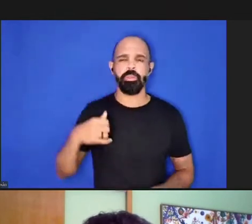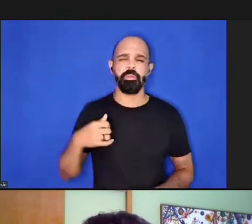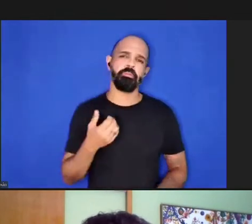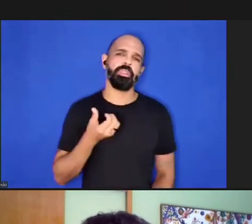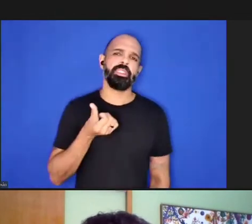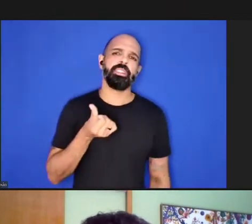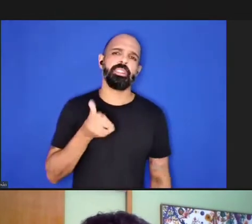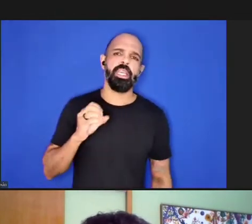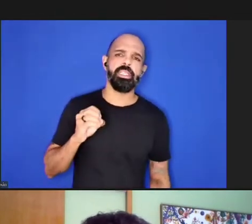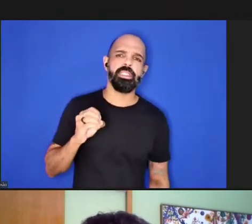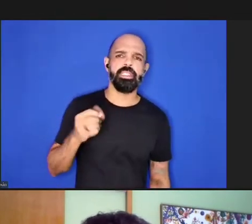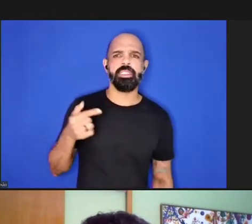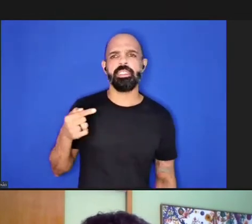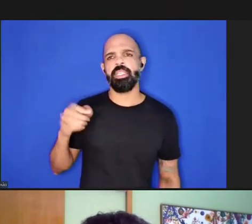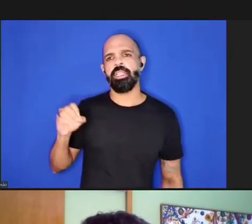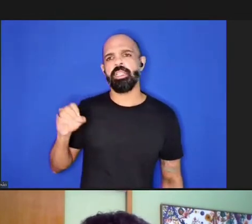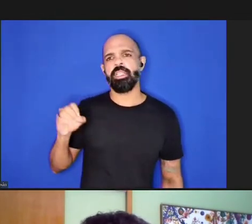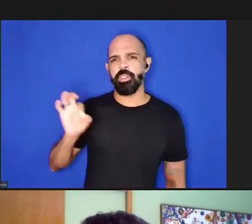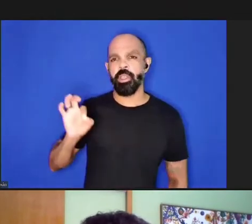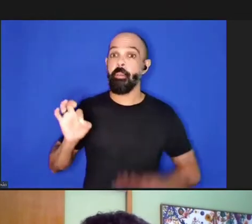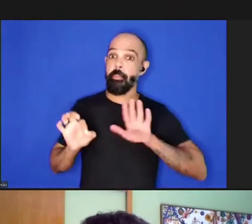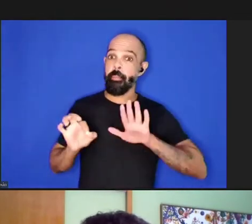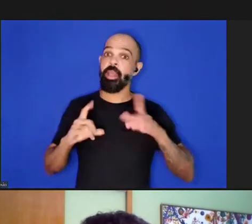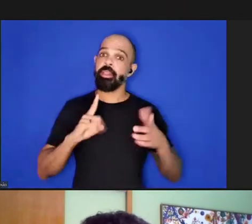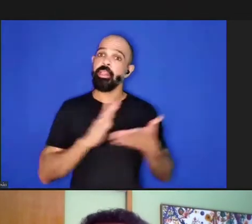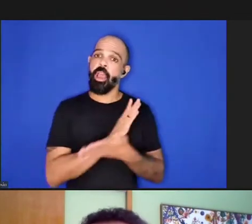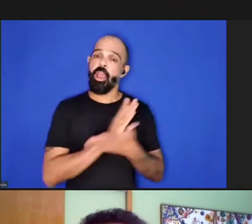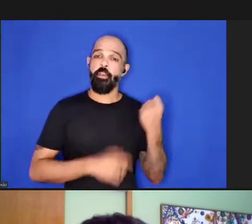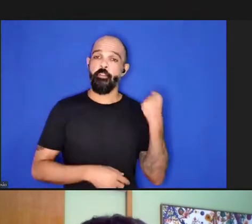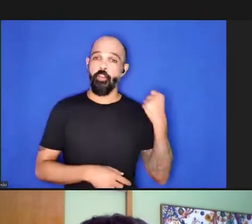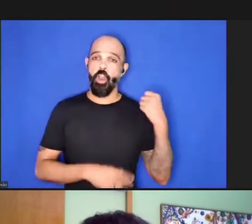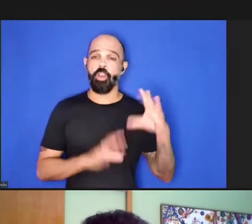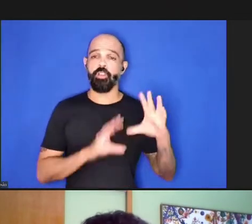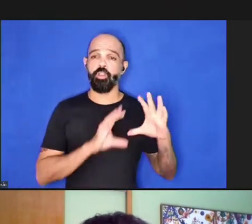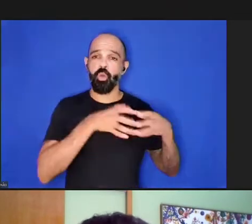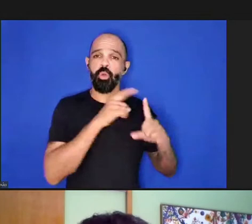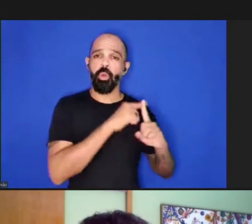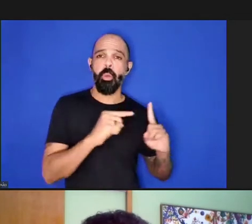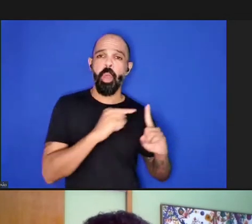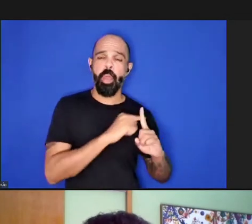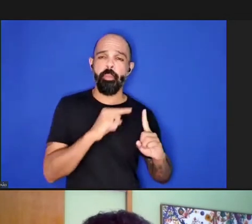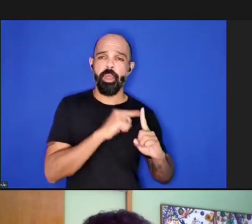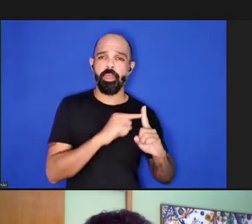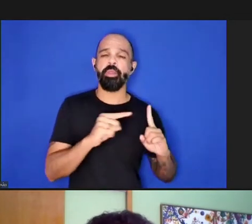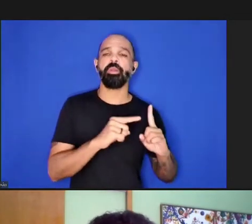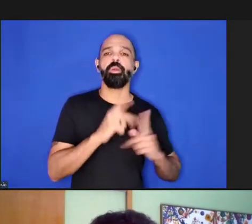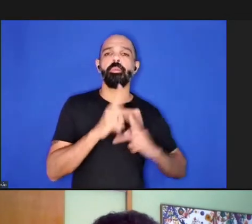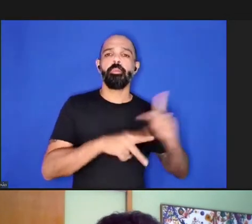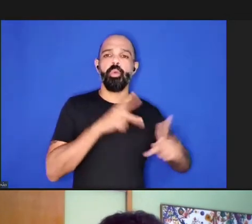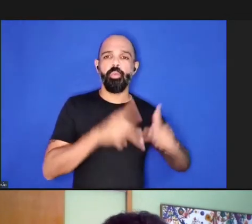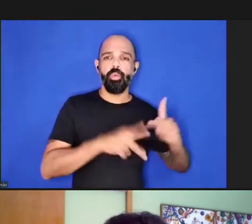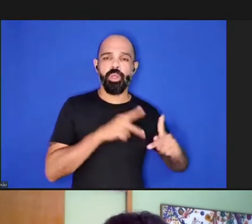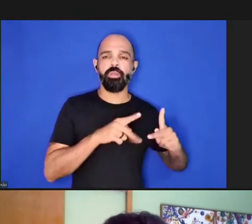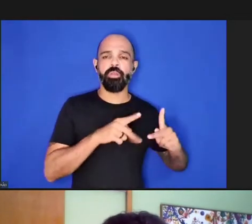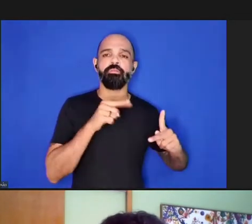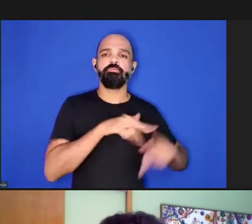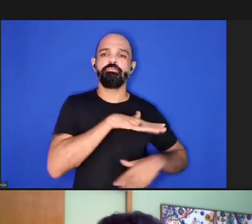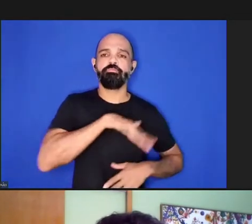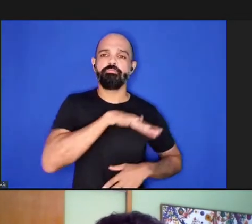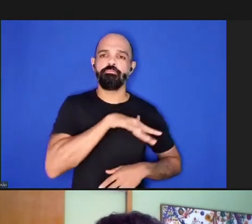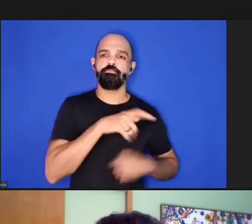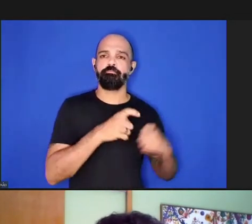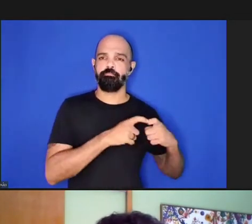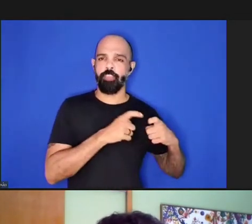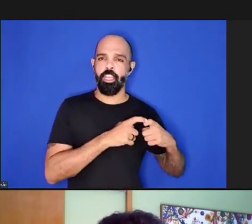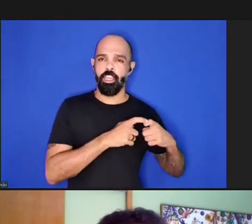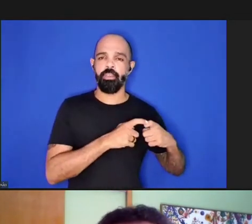também temos parte muito forte do nosso público que vem da área médica.